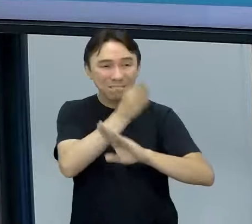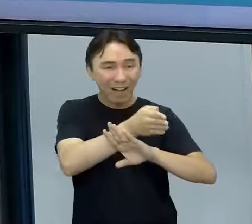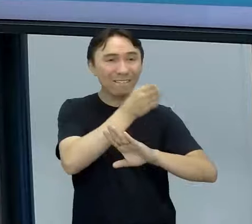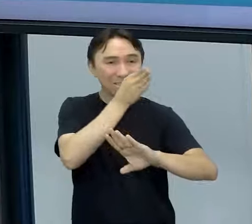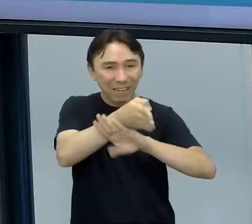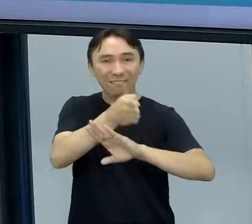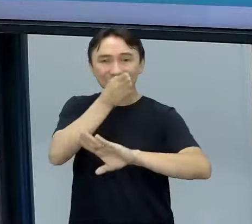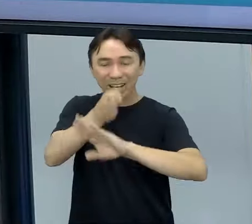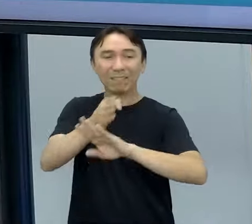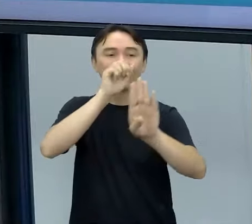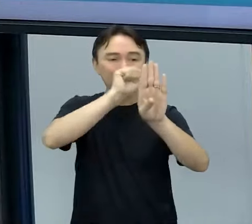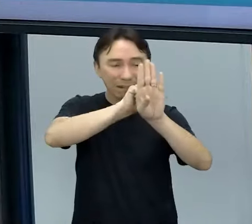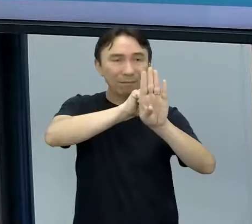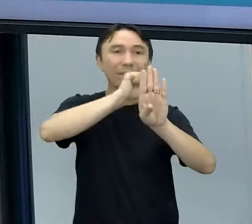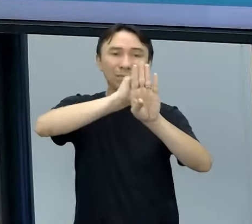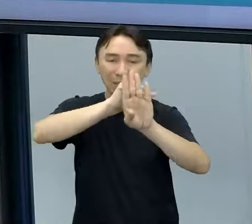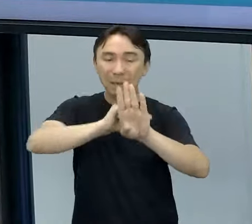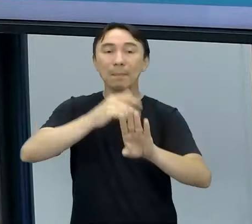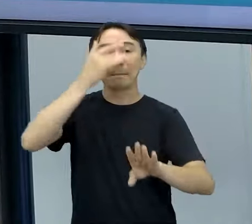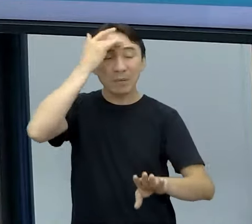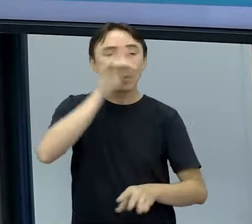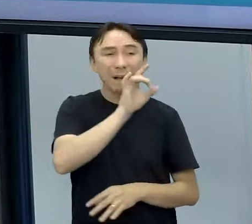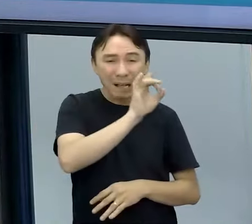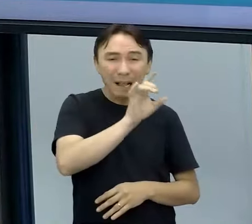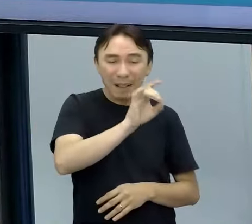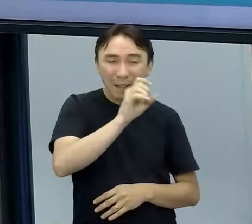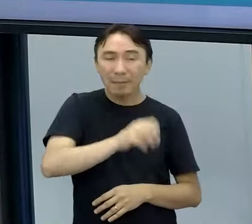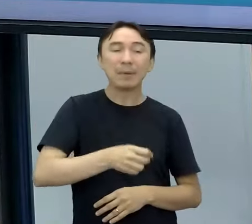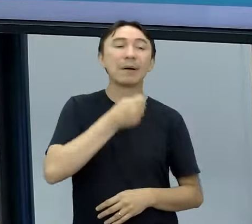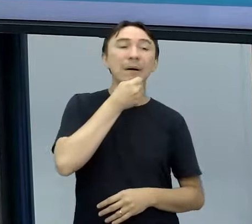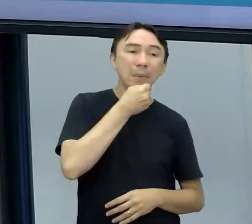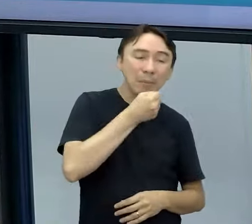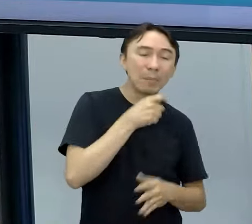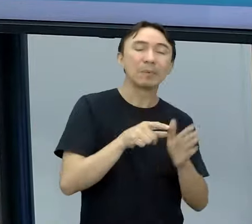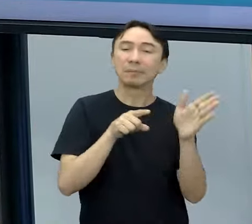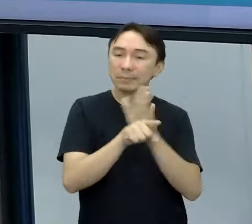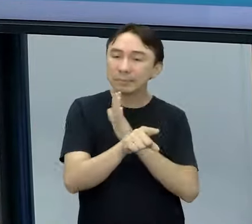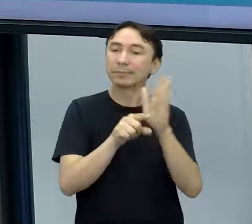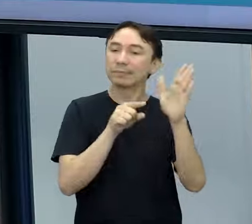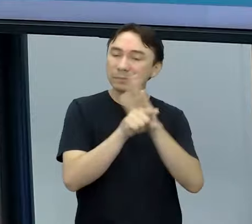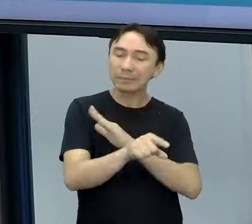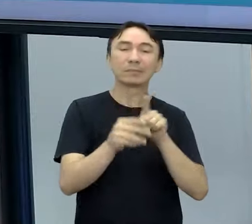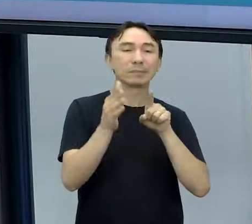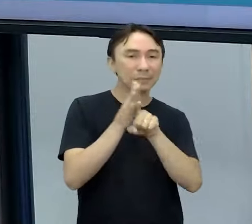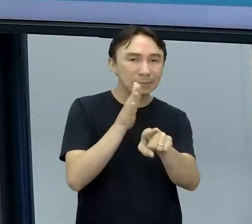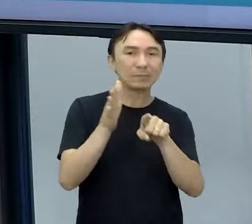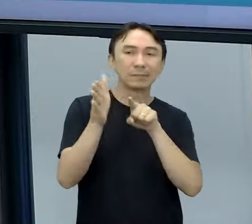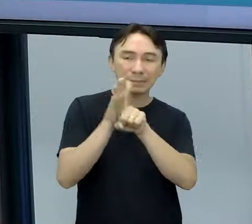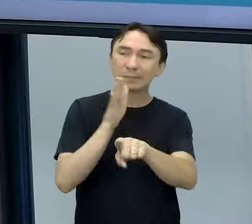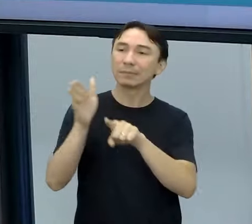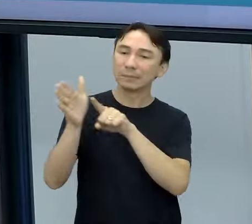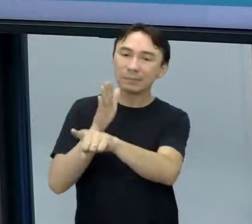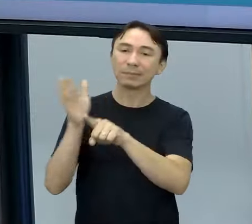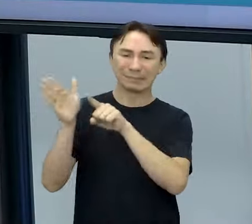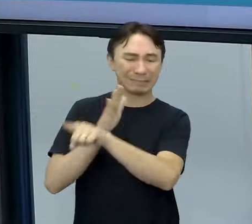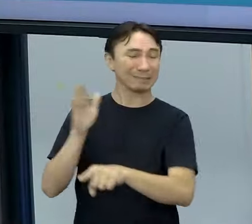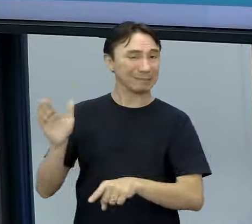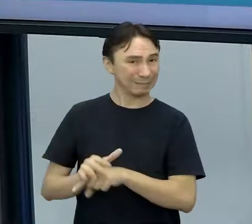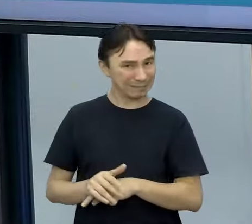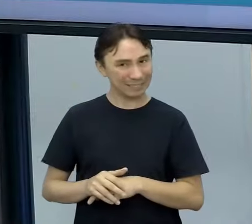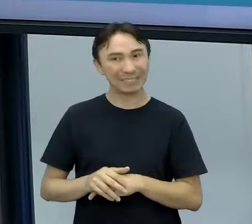Ah, tá. Ou uma pessoa que seja, mas que ela possa me responder coisas sobre todos os moradores daquela residência. Então, quando a fala em